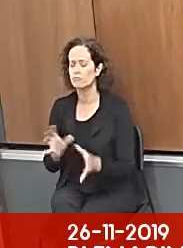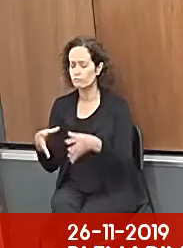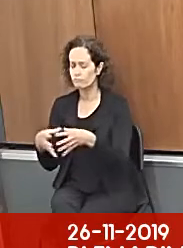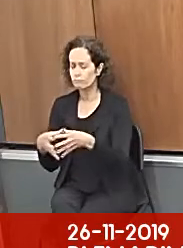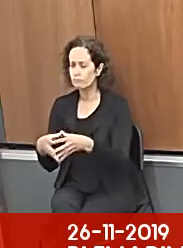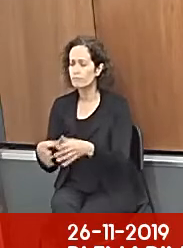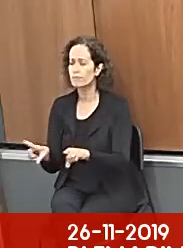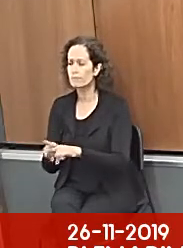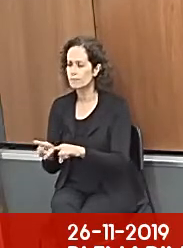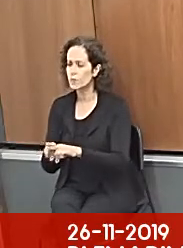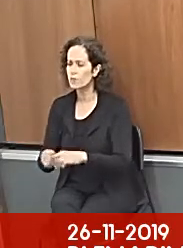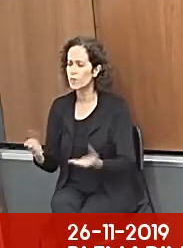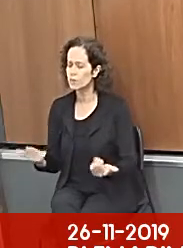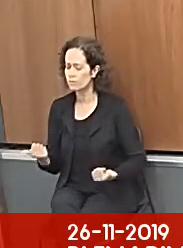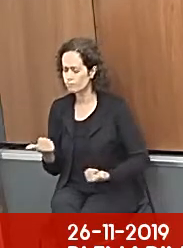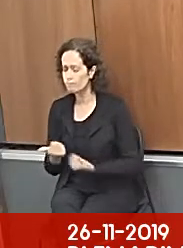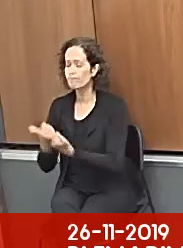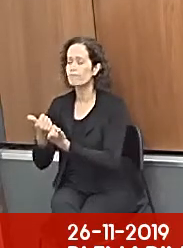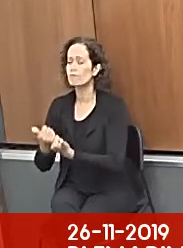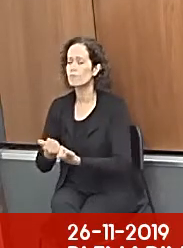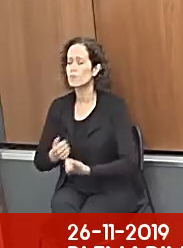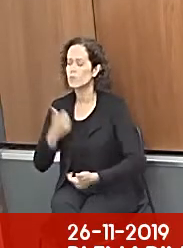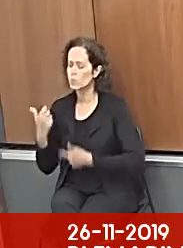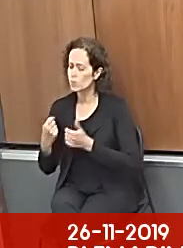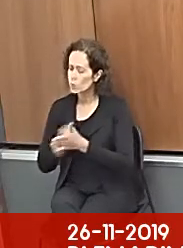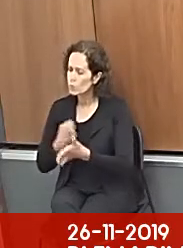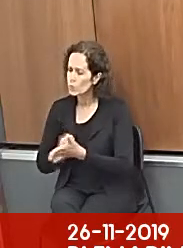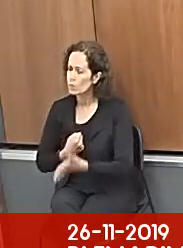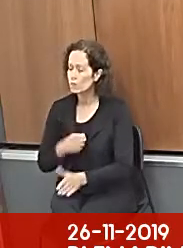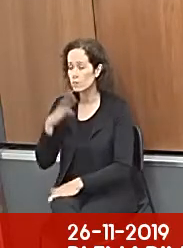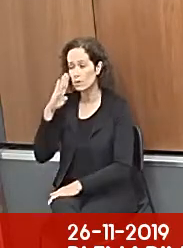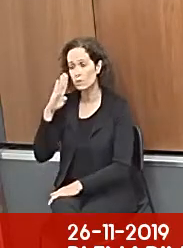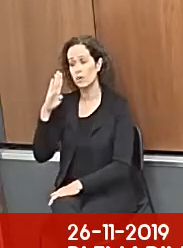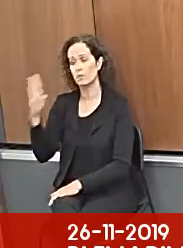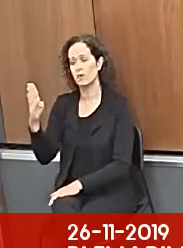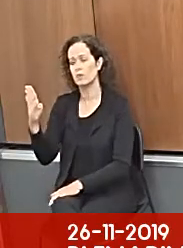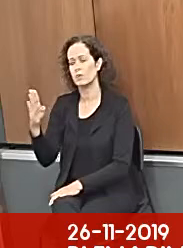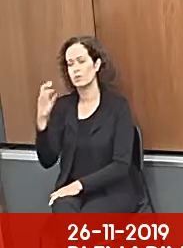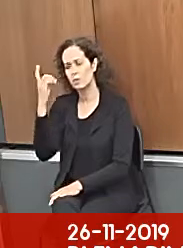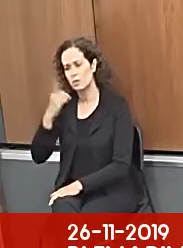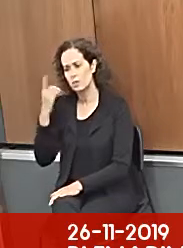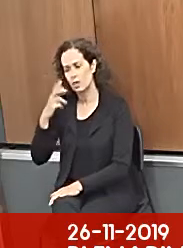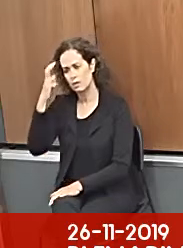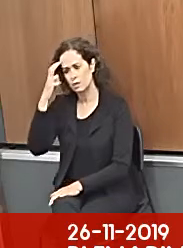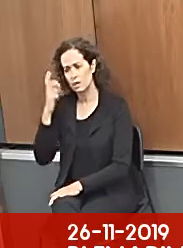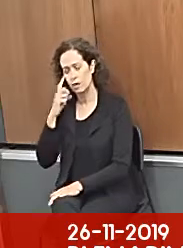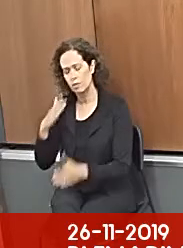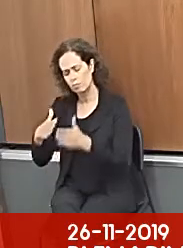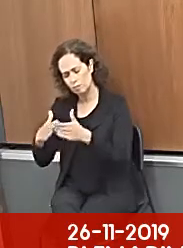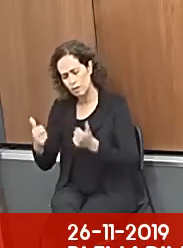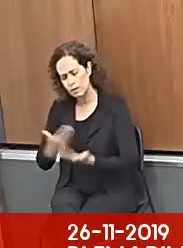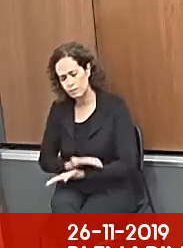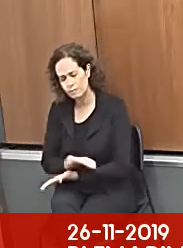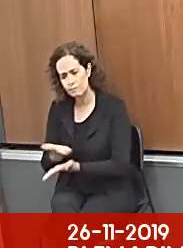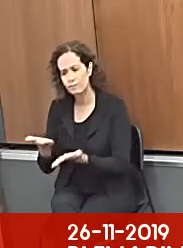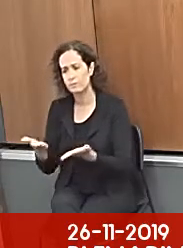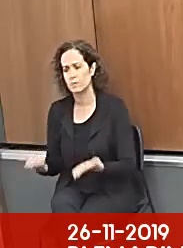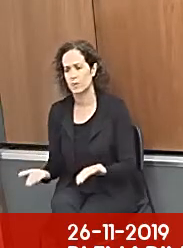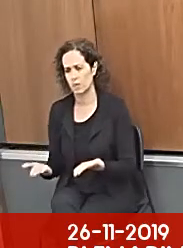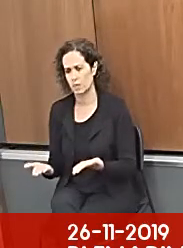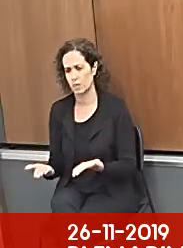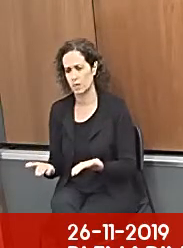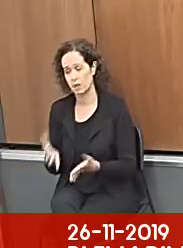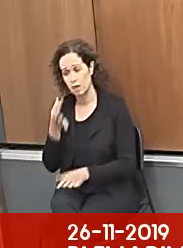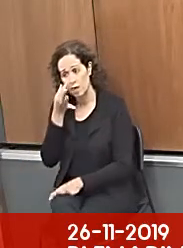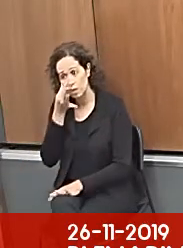são engajados na causa, e principalmente o deputado Zé Guilherme, gente. Peço a vocês, vejam